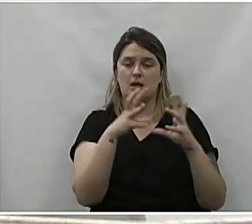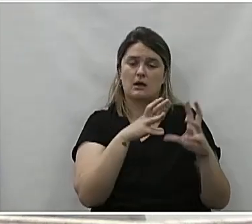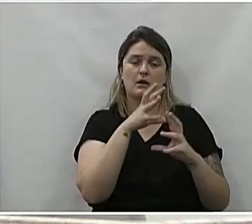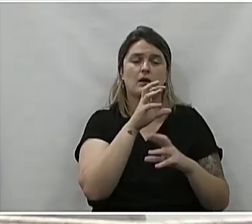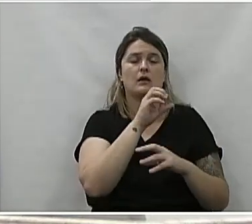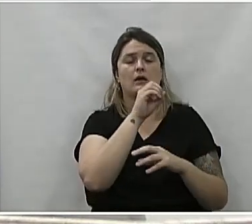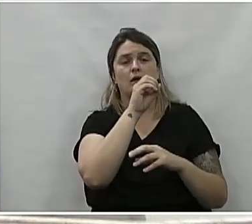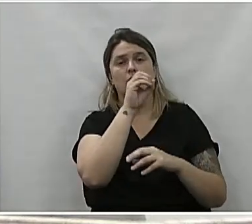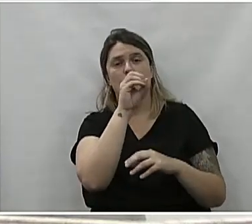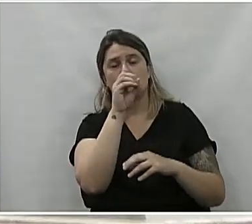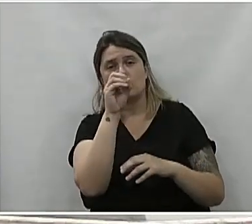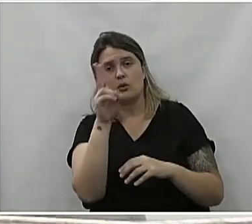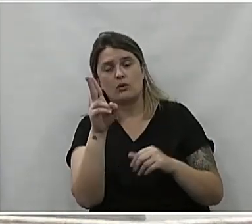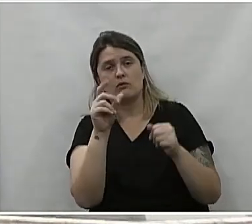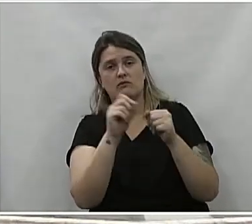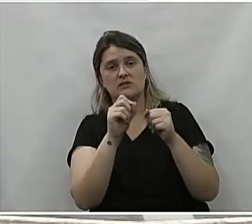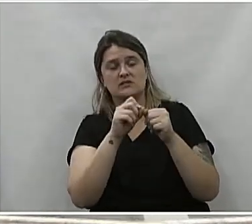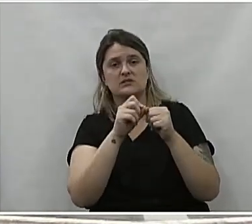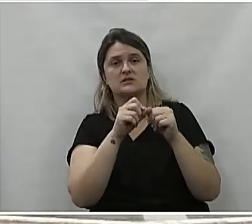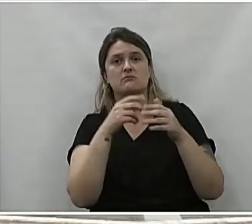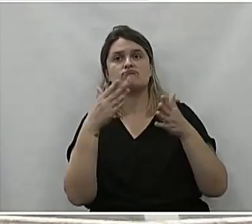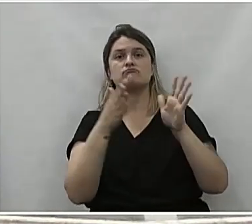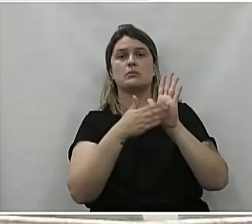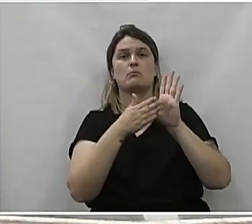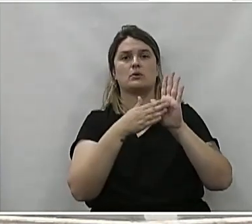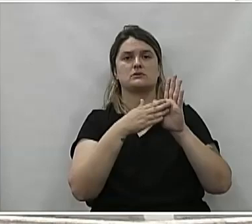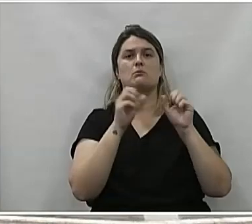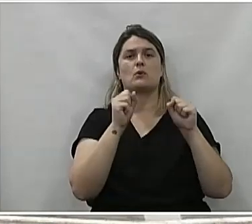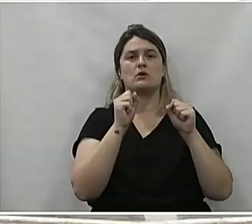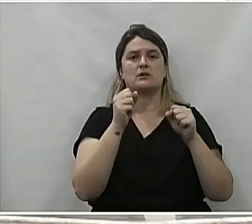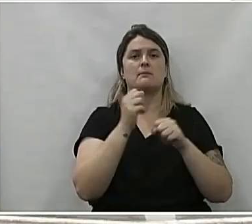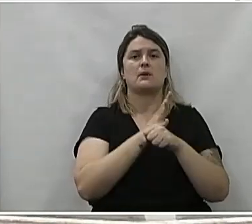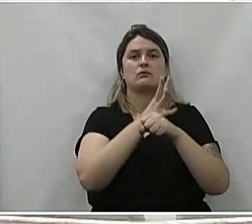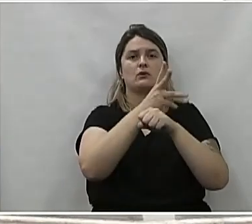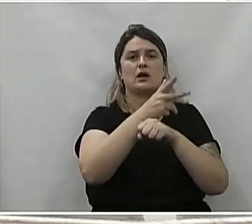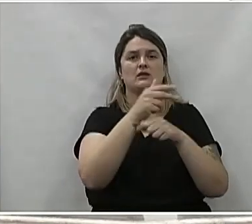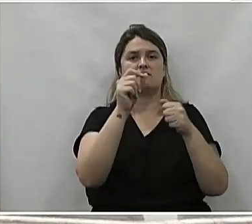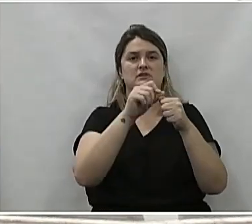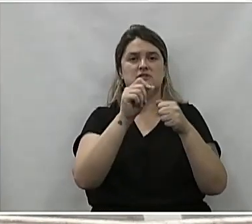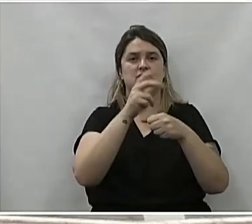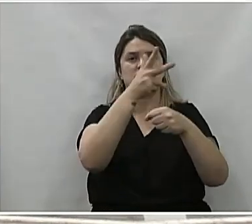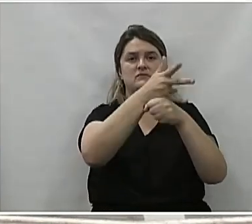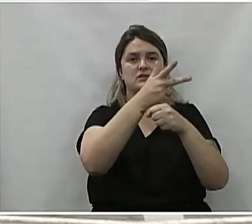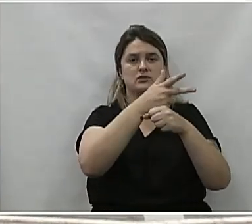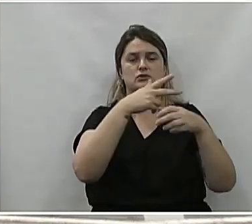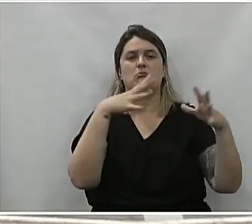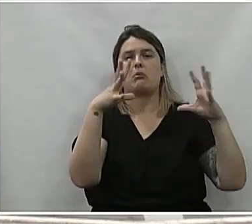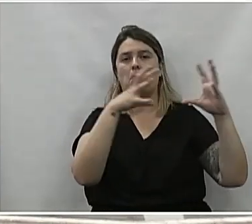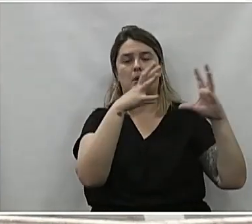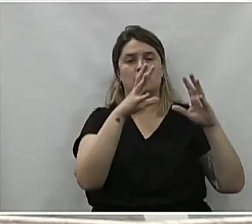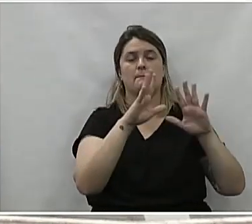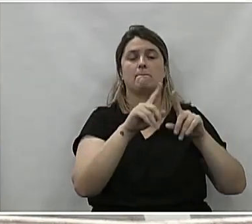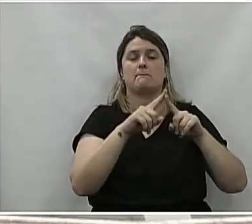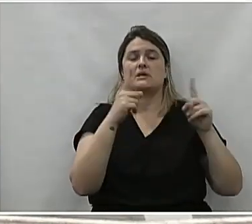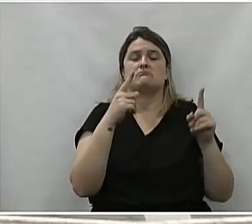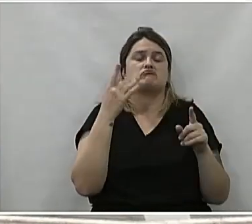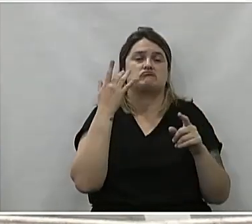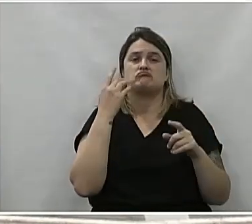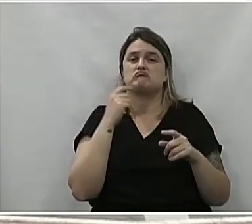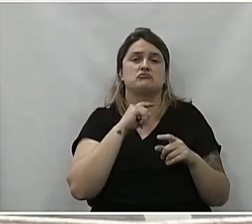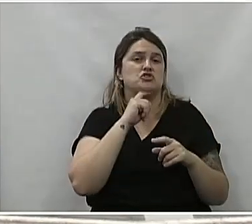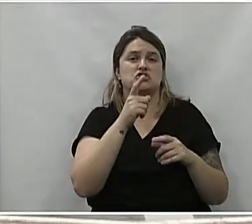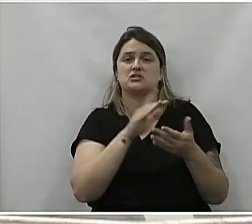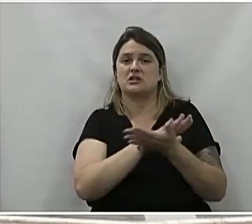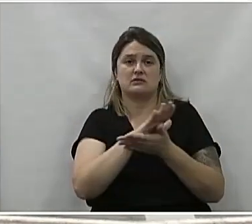Às vezes Fazer um populismo Eu poderia Nas madrugadas Fazer vídeo lá Fazer um fervo Na Nupa Mas eu sei Que de nada Iria